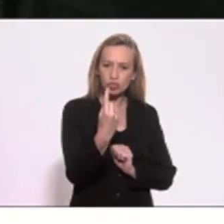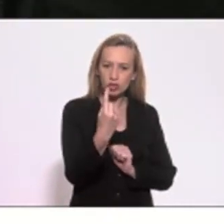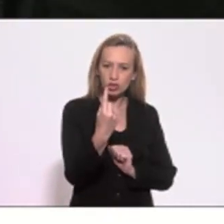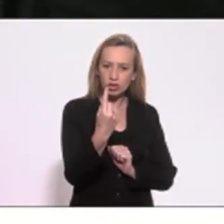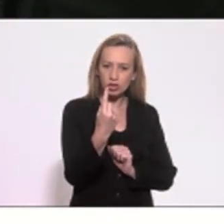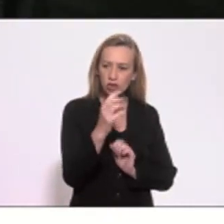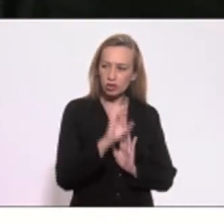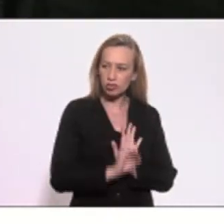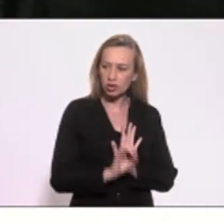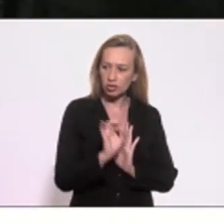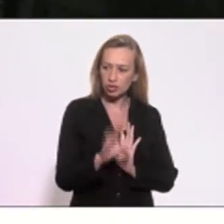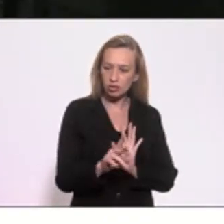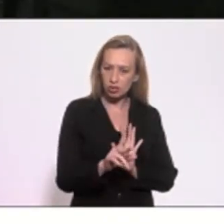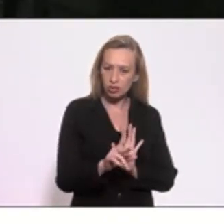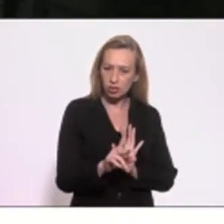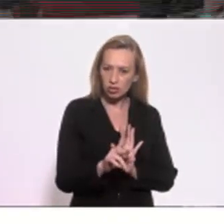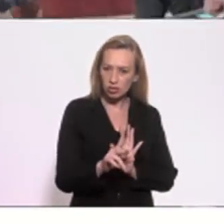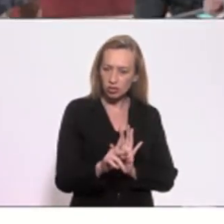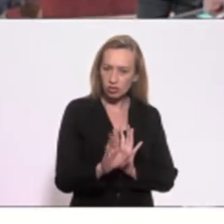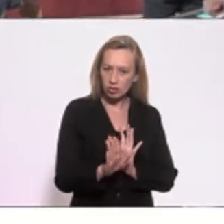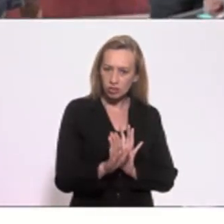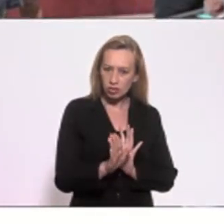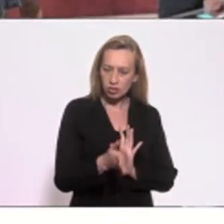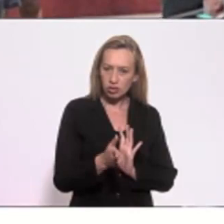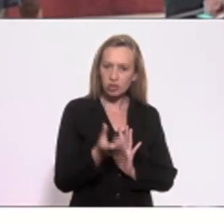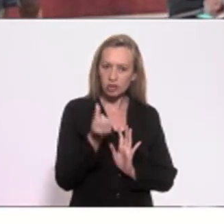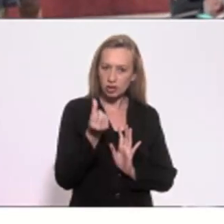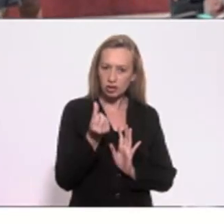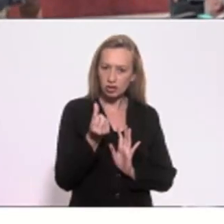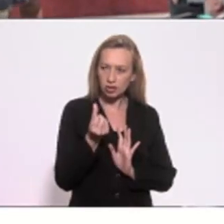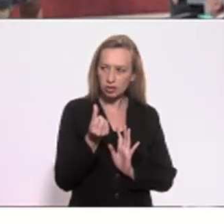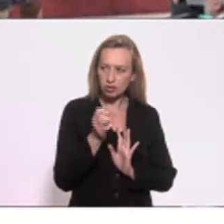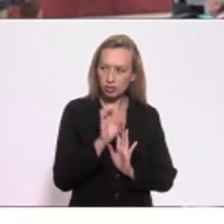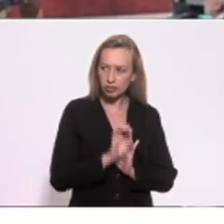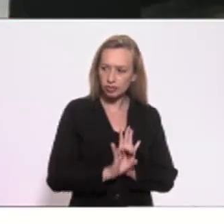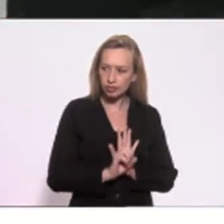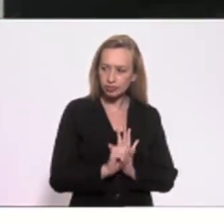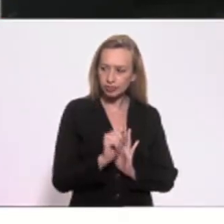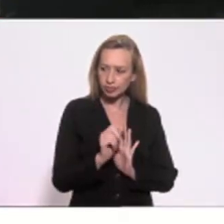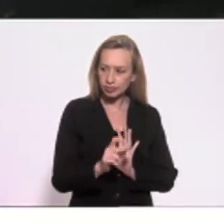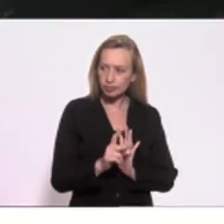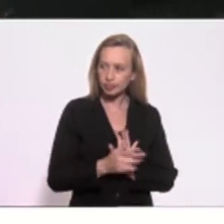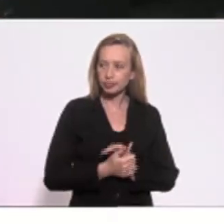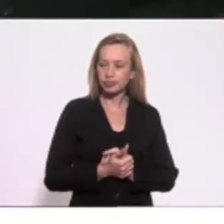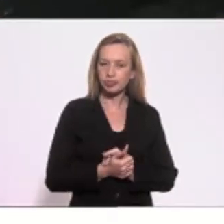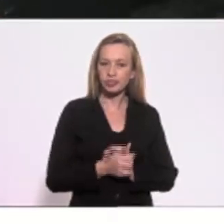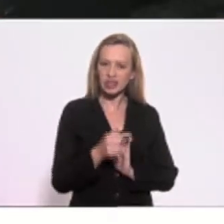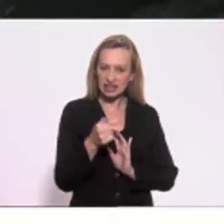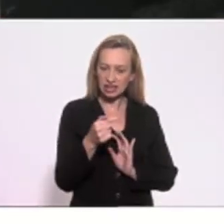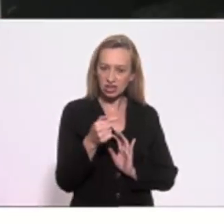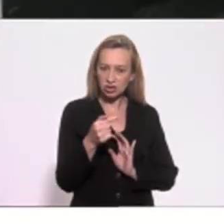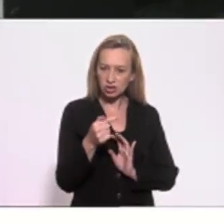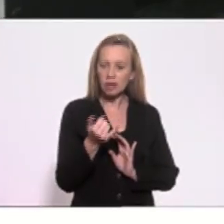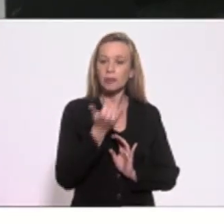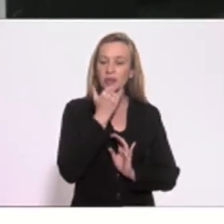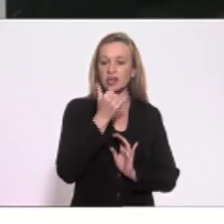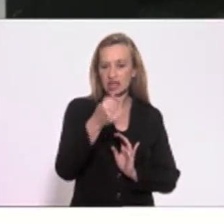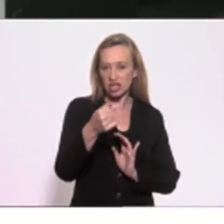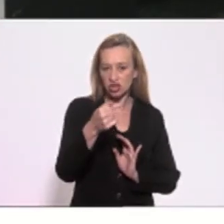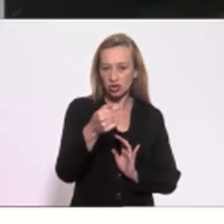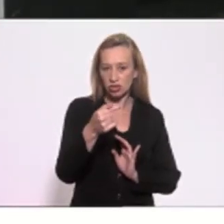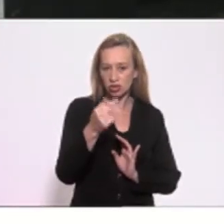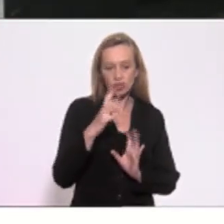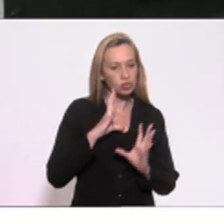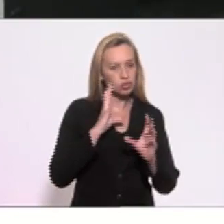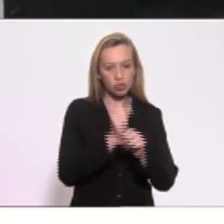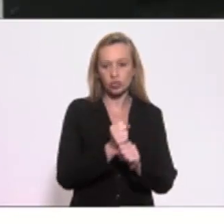estou enganado? 6 emendas. Eu dei parecer sobre as 6 emendas. A do Rodrigo, não. 7. A outra, não. 7 emendas. 7 ao todo. 7 ao